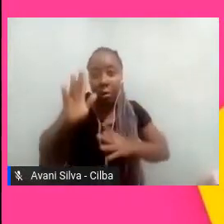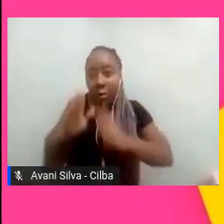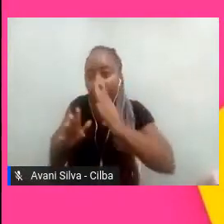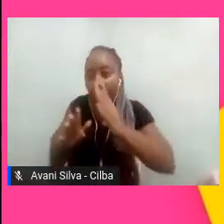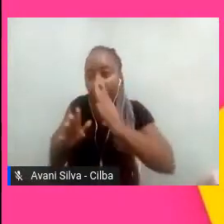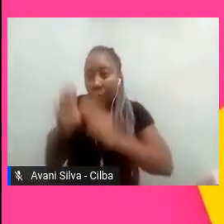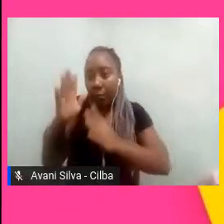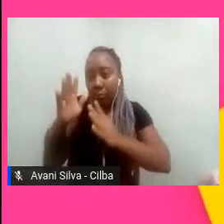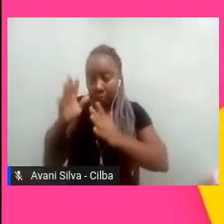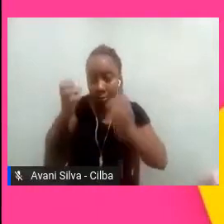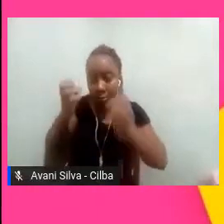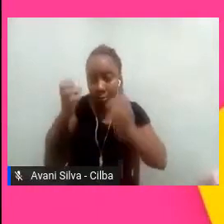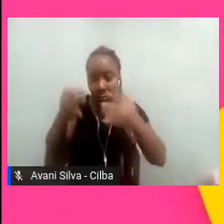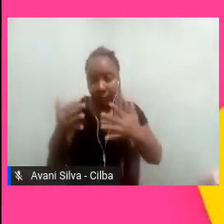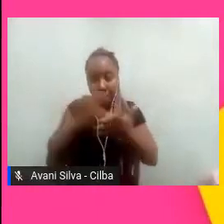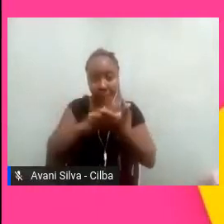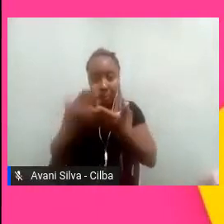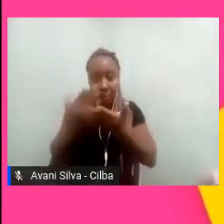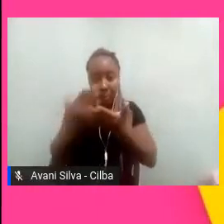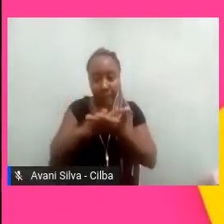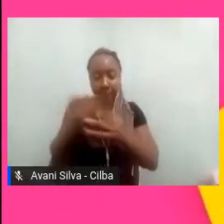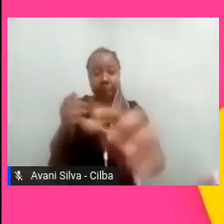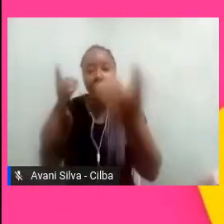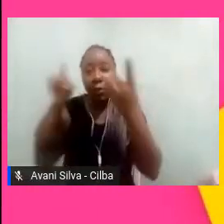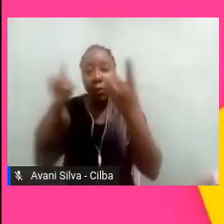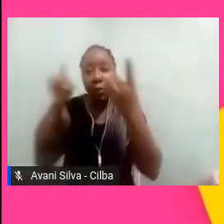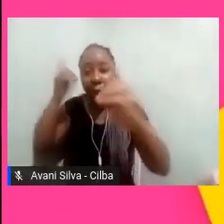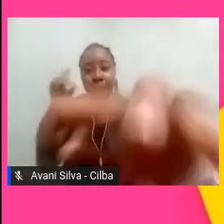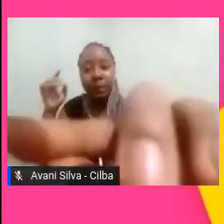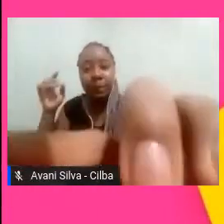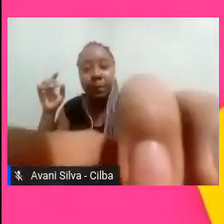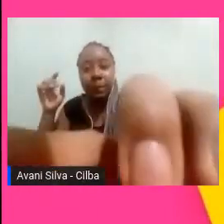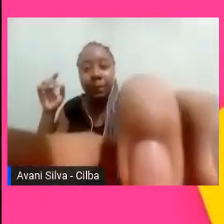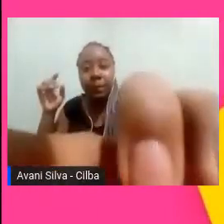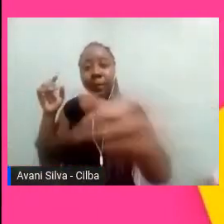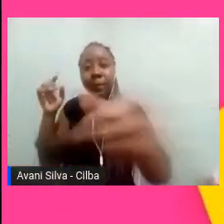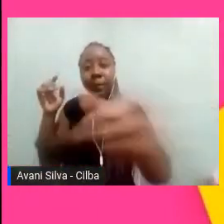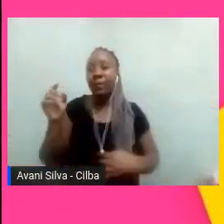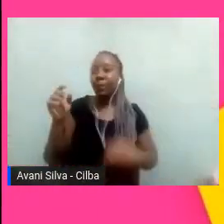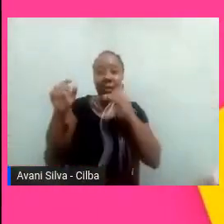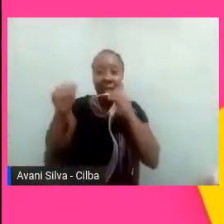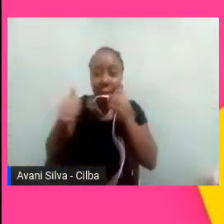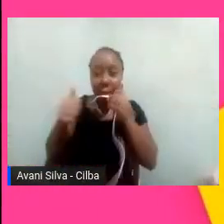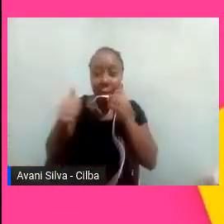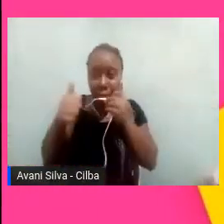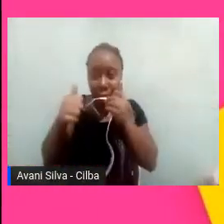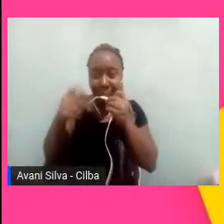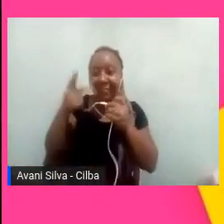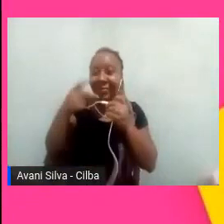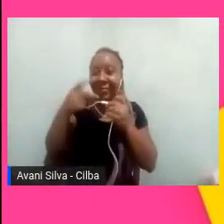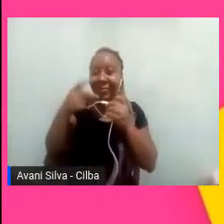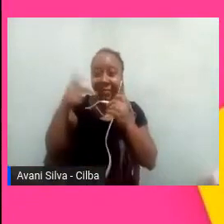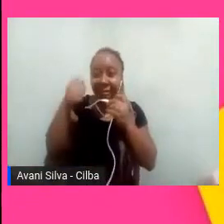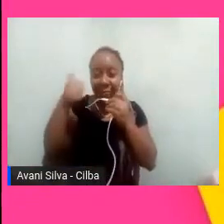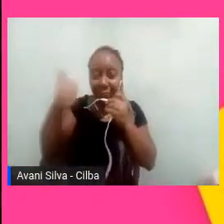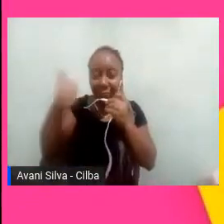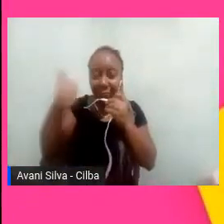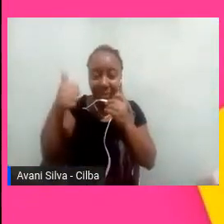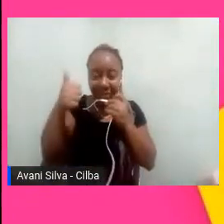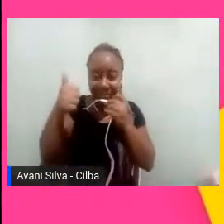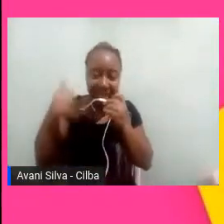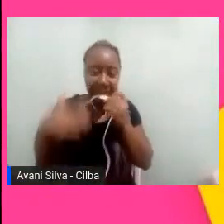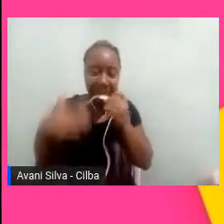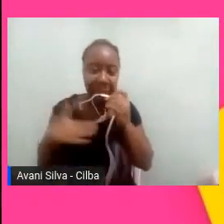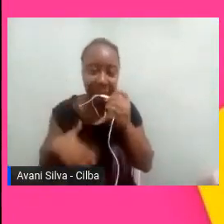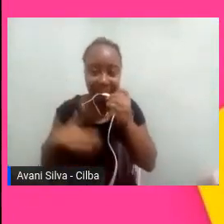Nossa intérprete, me tira uma dúvida. Estou falando muito rápido ou está tranquilo? Tá ótimo. Tá falando muito